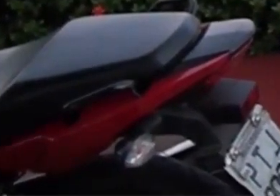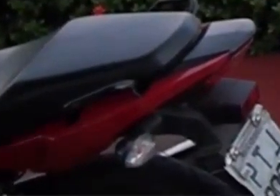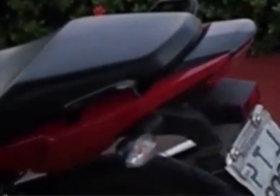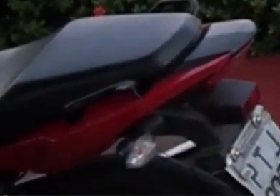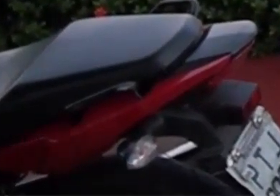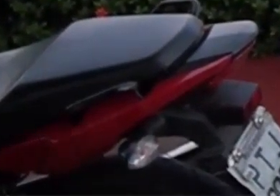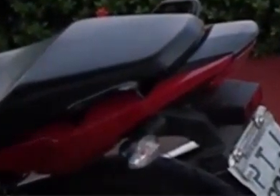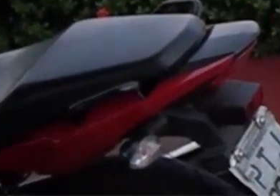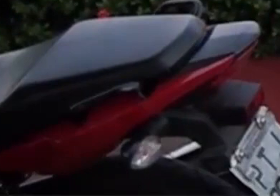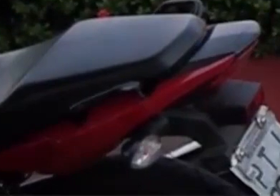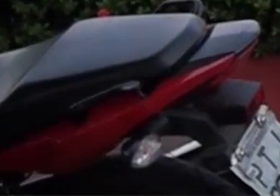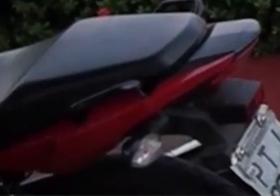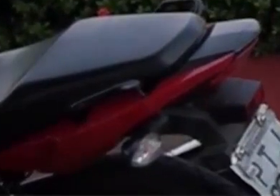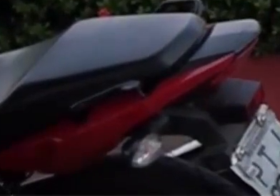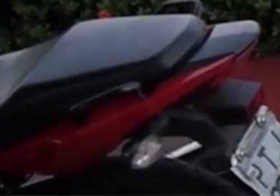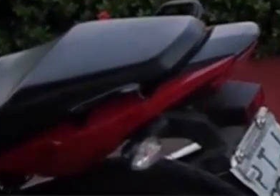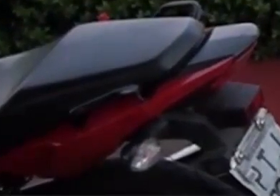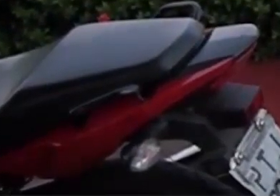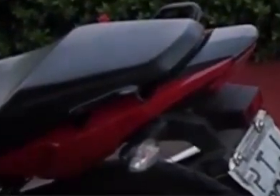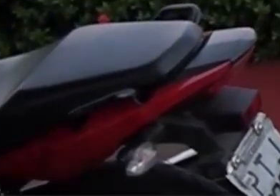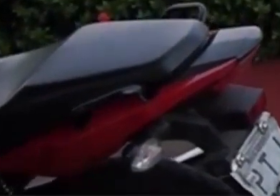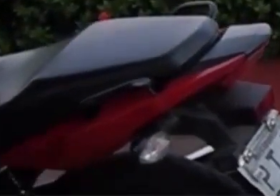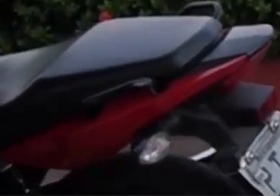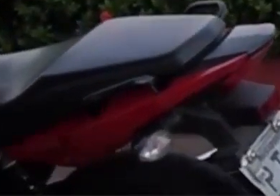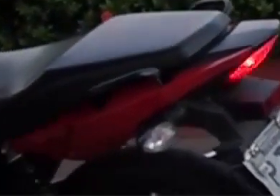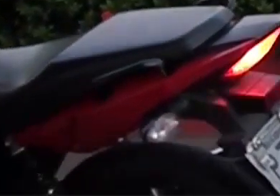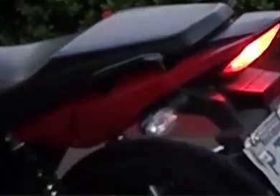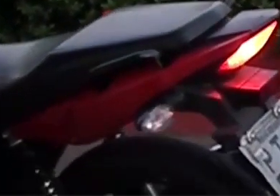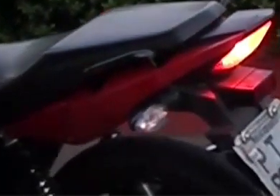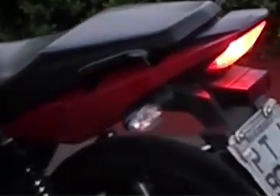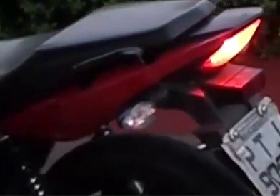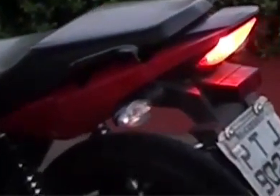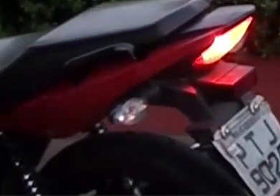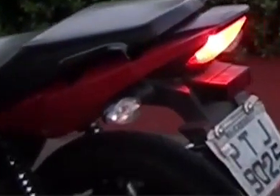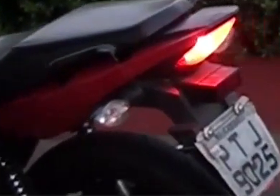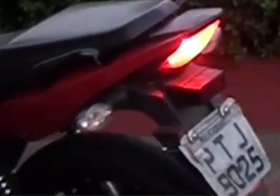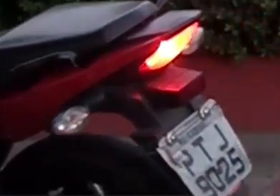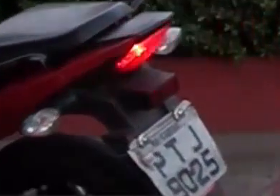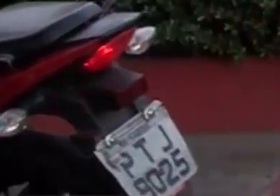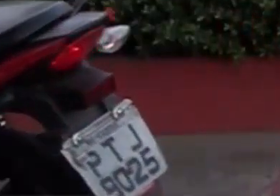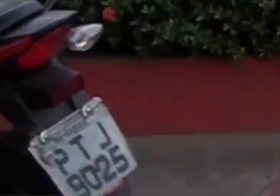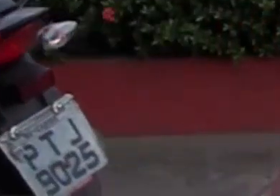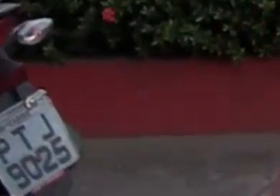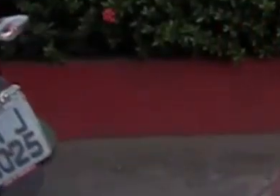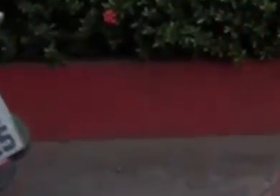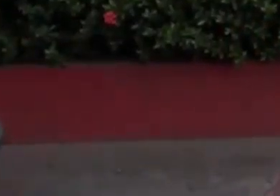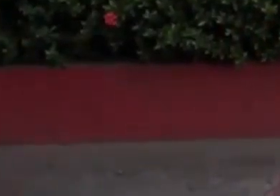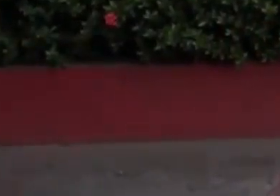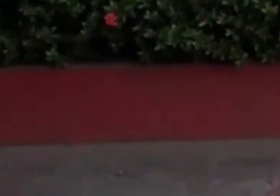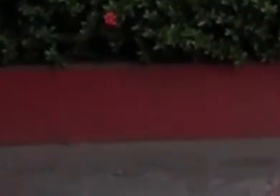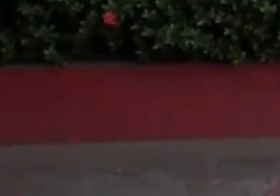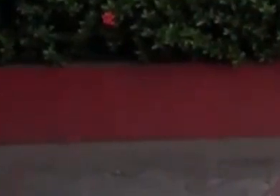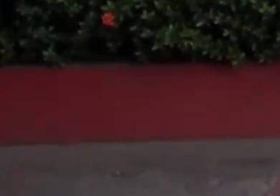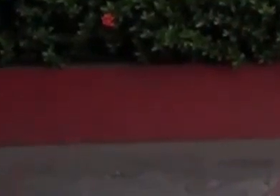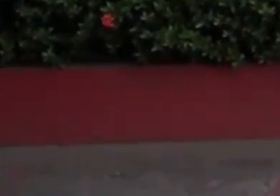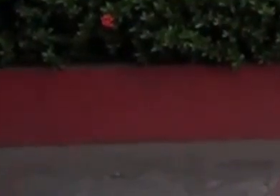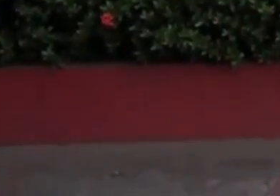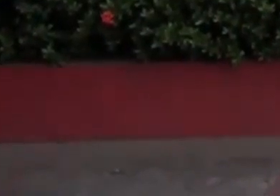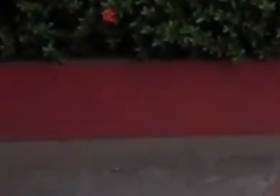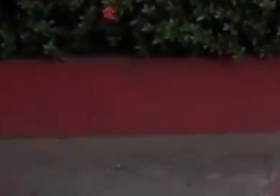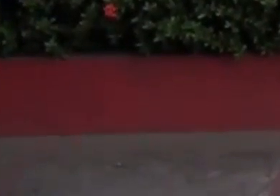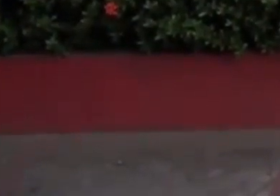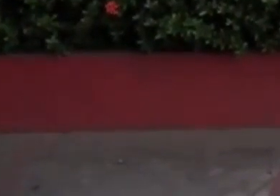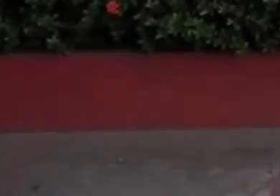fazendo, pedindo a Deus pela sua recuperação. E queremos agradecer pelo bom trabalho que você, que o senhor vem executando aqui na nossa